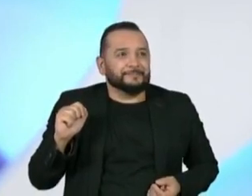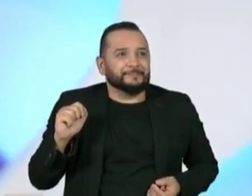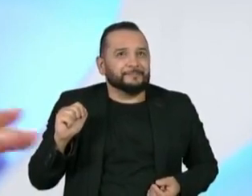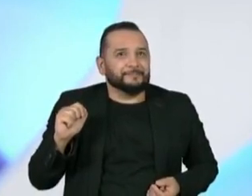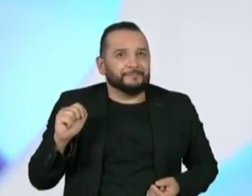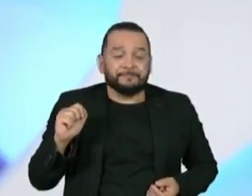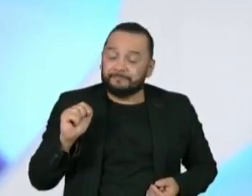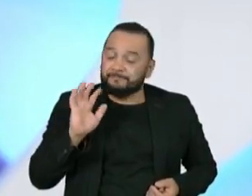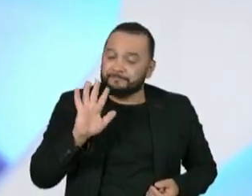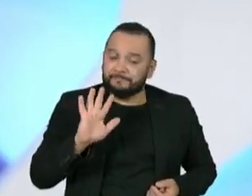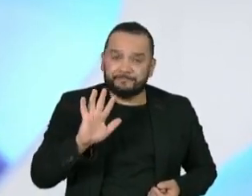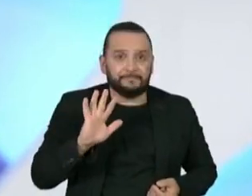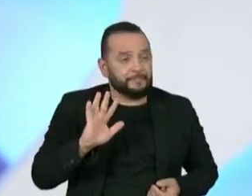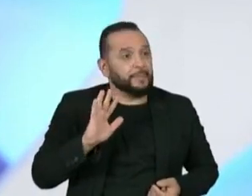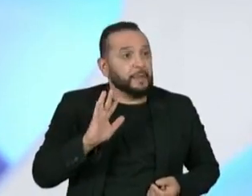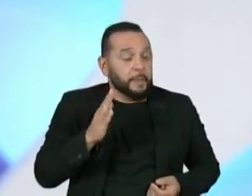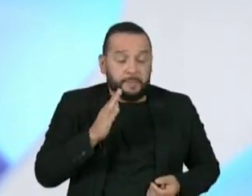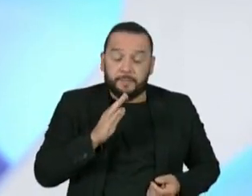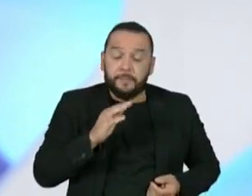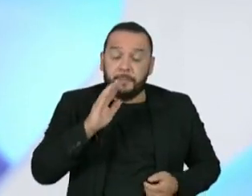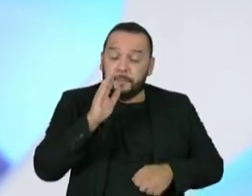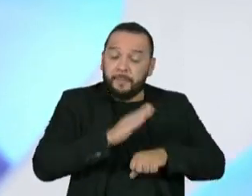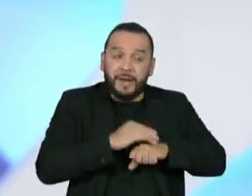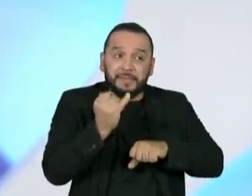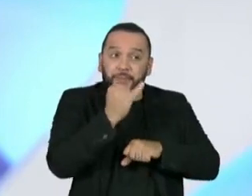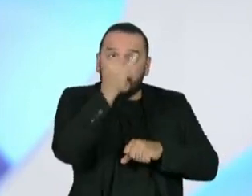a estrutura mais importante do clube, para mim,